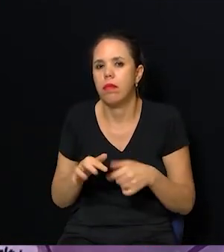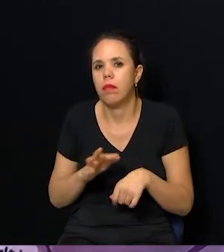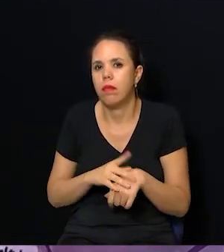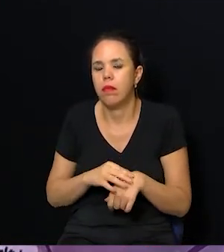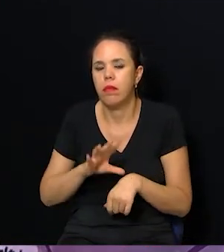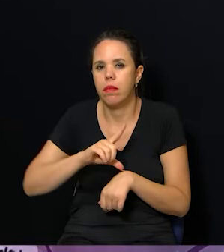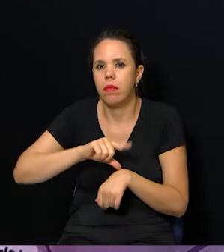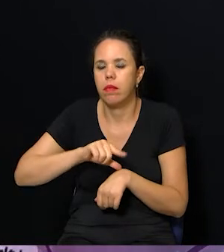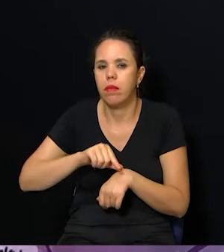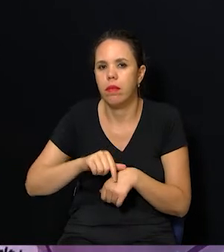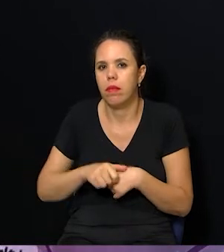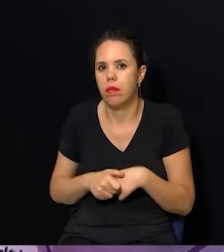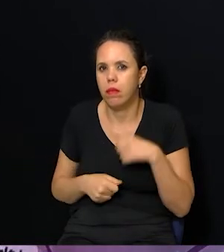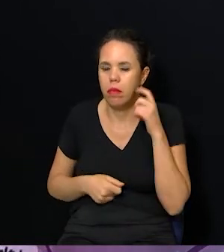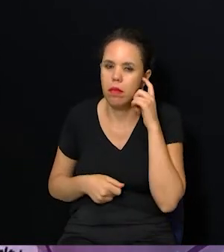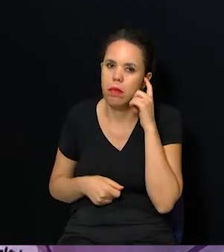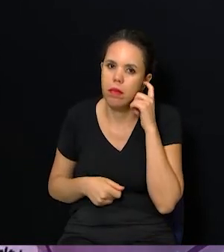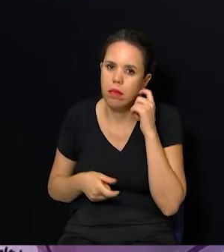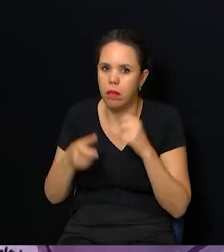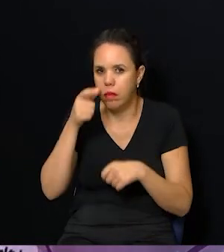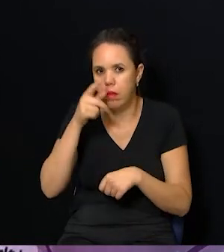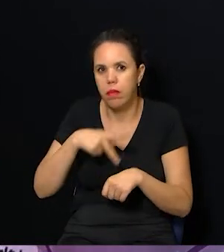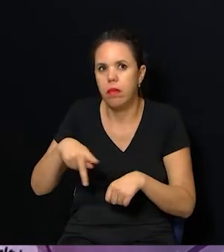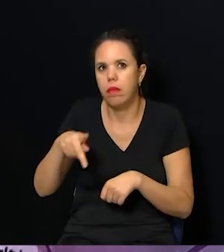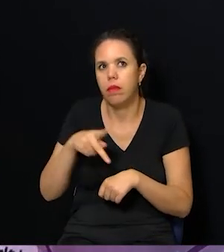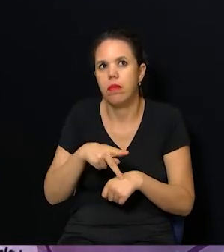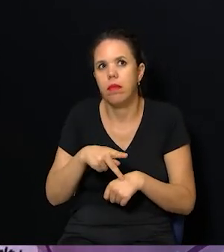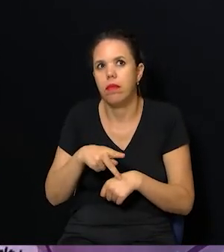diagnosticados tardiamente. Quando você vem para países como